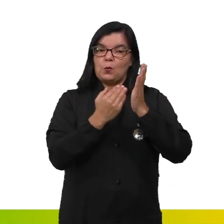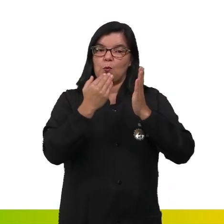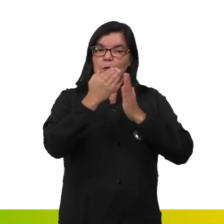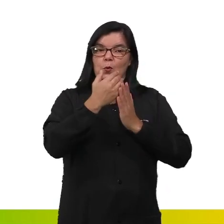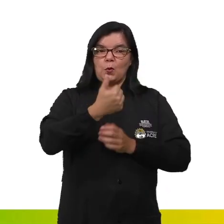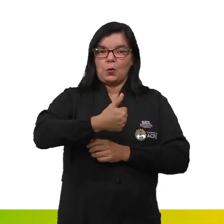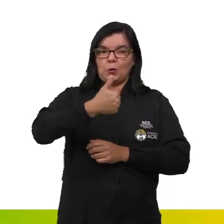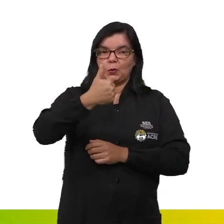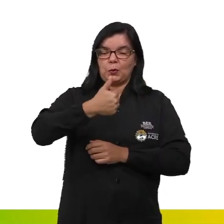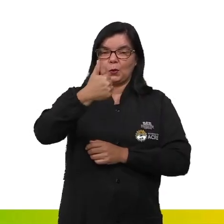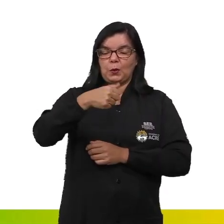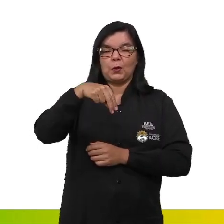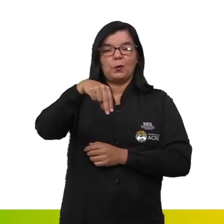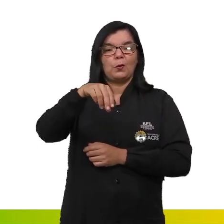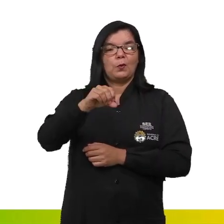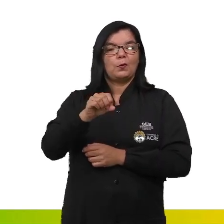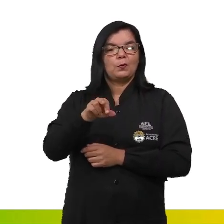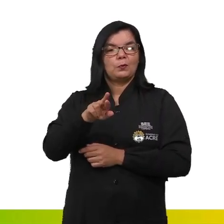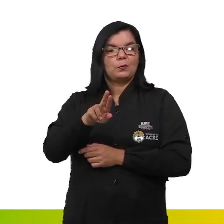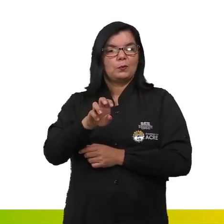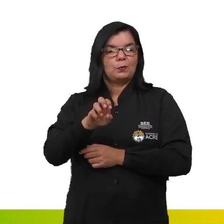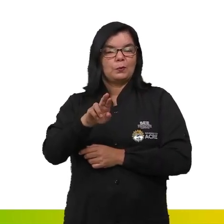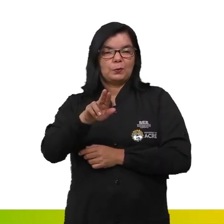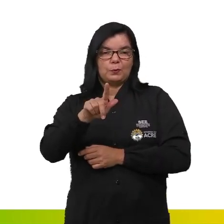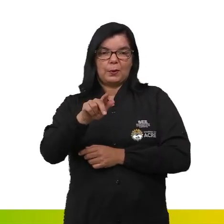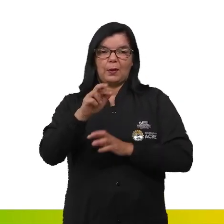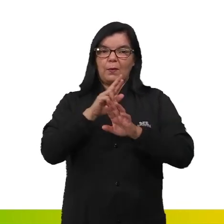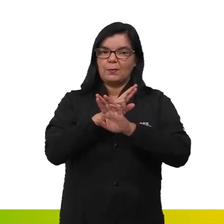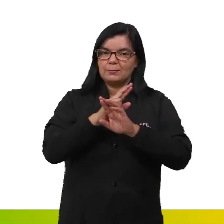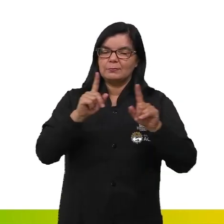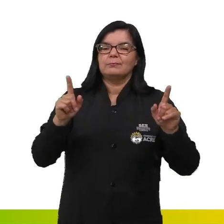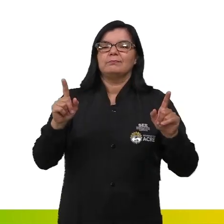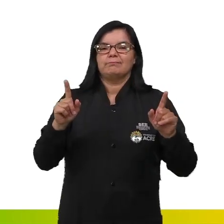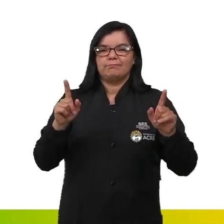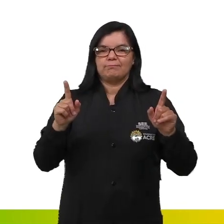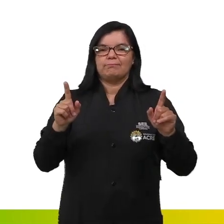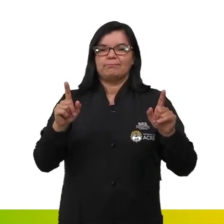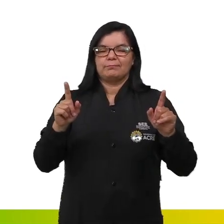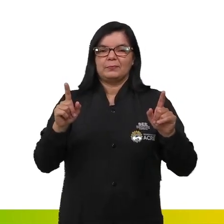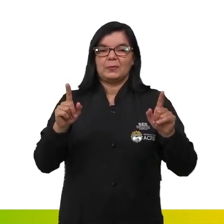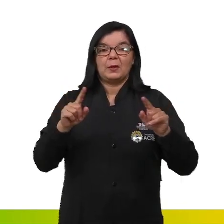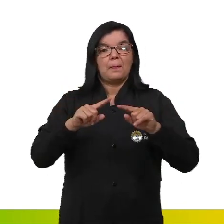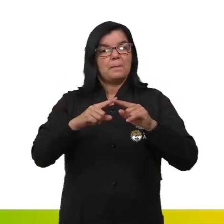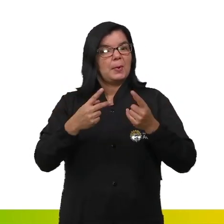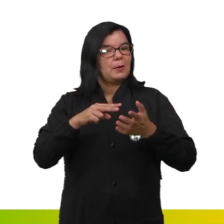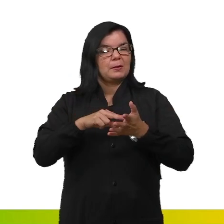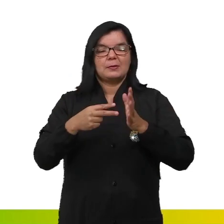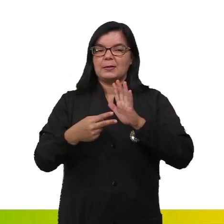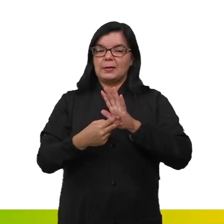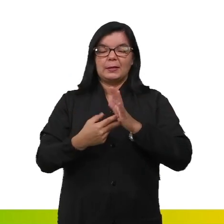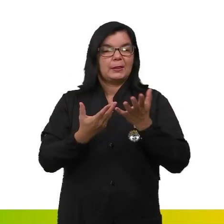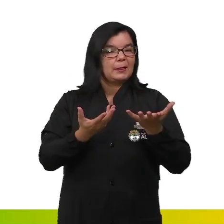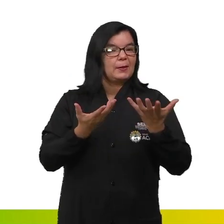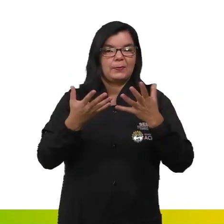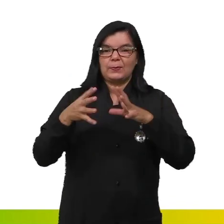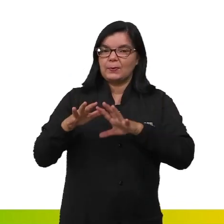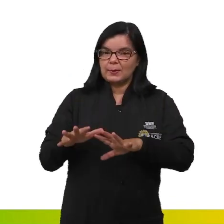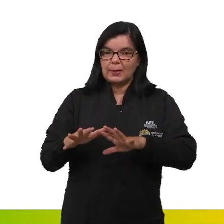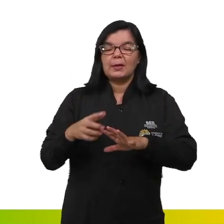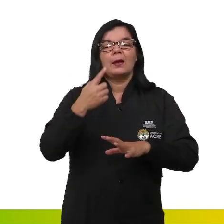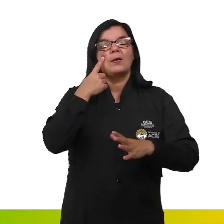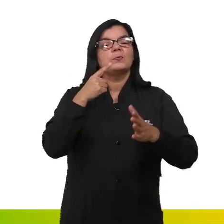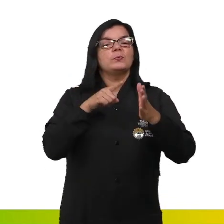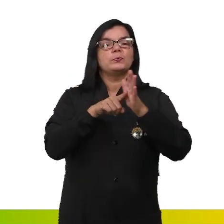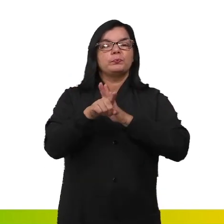número 1, que é a Noruega? Olha só a diferença, pessoal. Mas não é isso que a questão quer, tá? Vamos